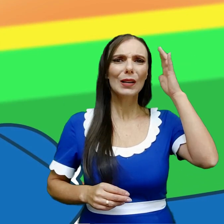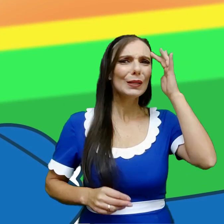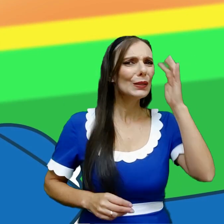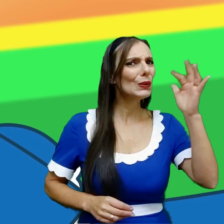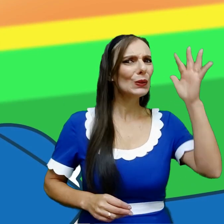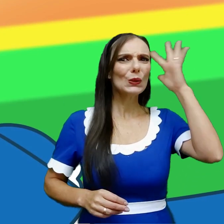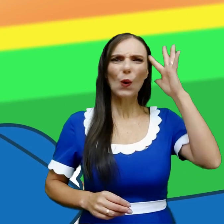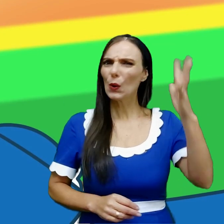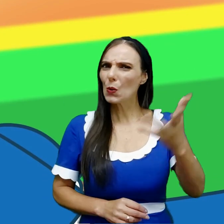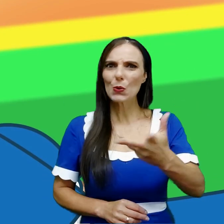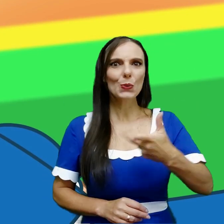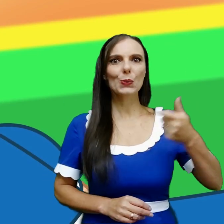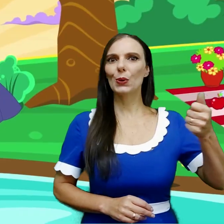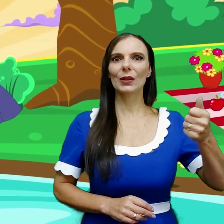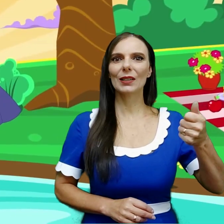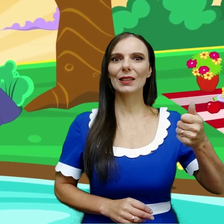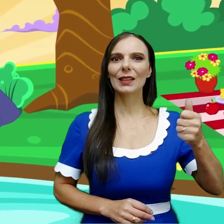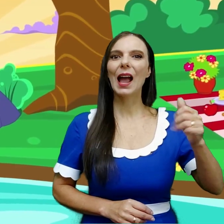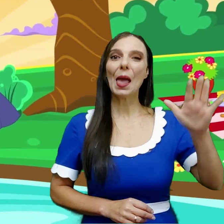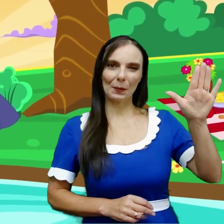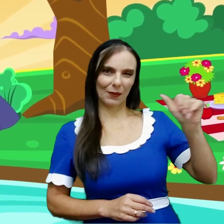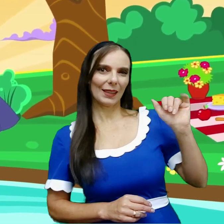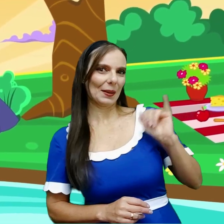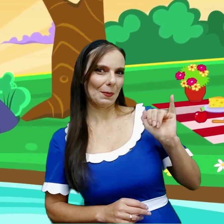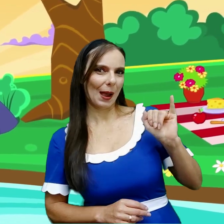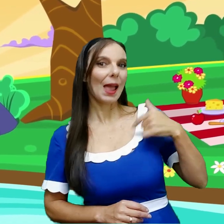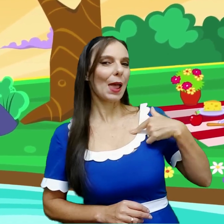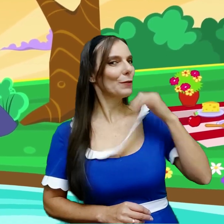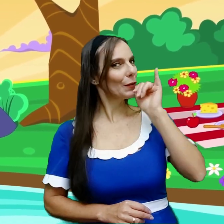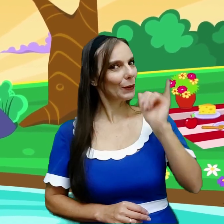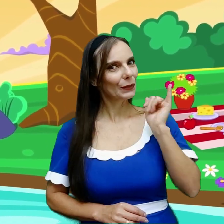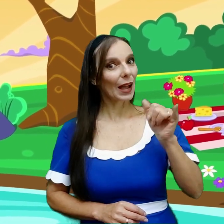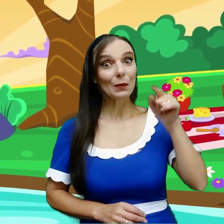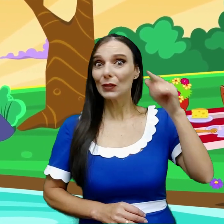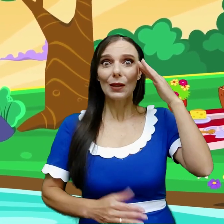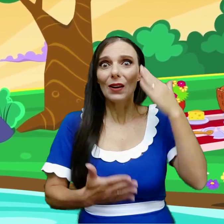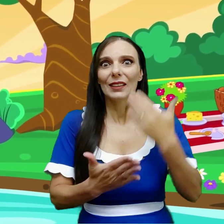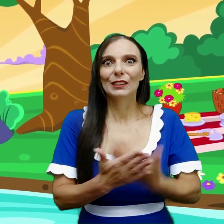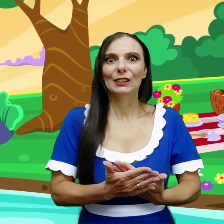Que sonho incrível! Ei, mana, deixa eu te contar,